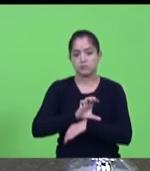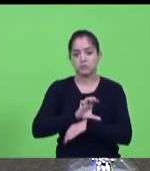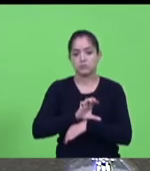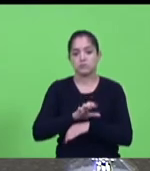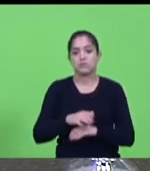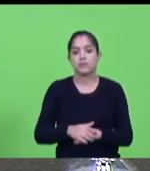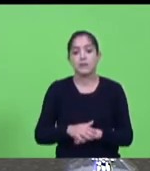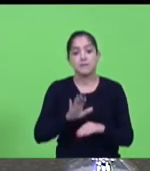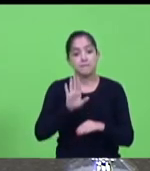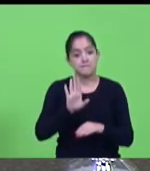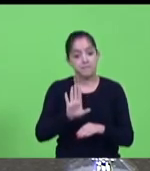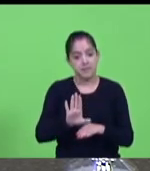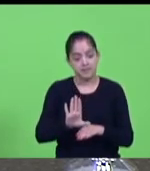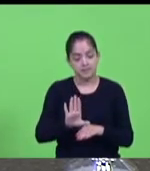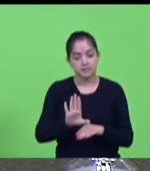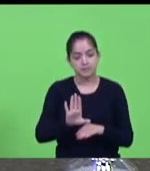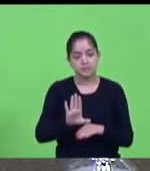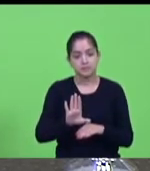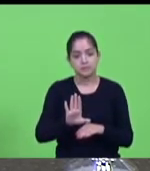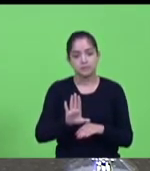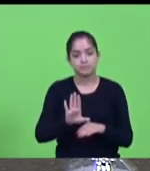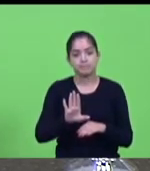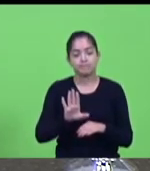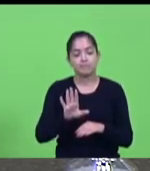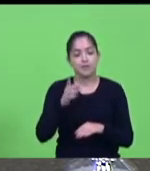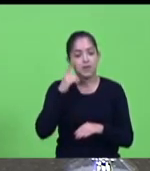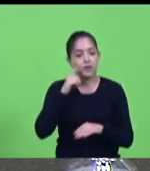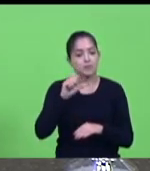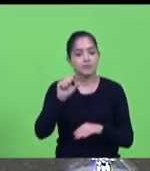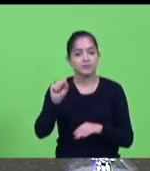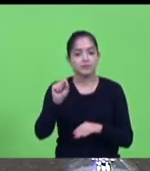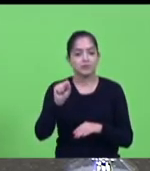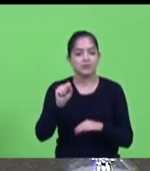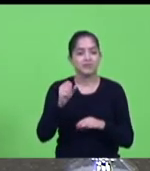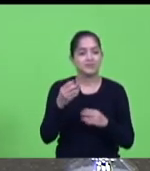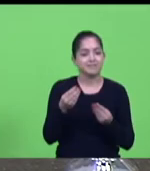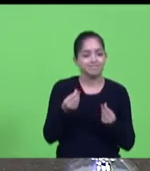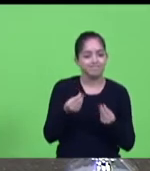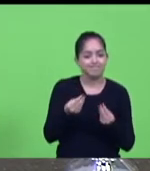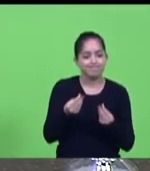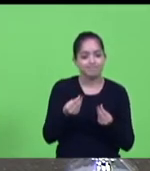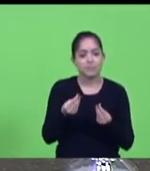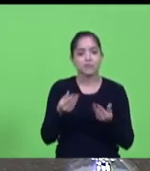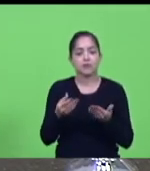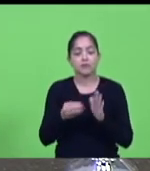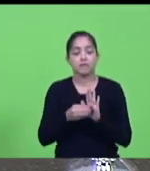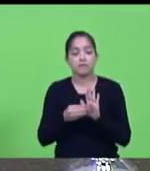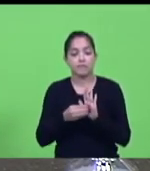Mas ainda é uma vitória precária. Vale ressaltar,